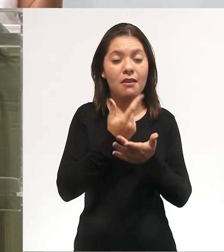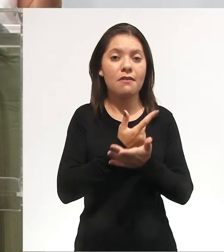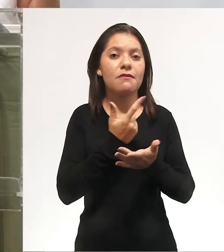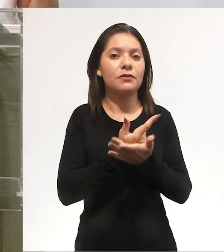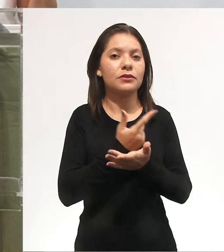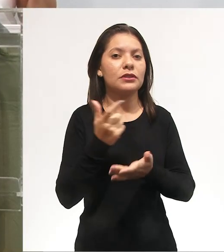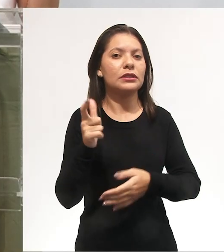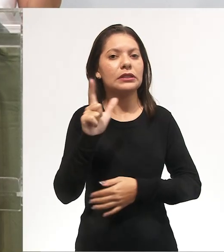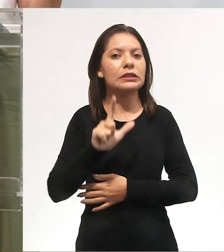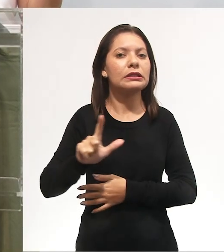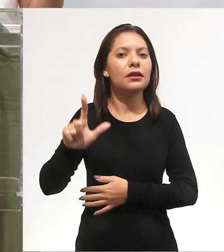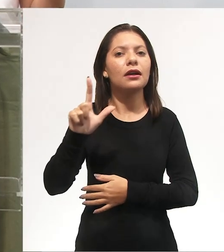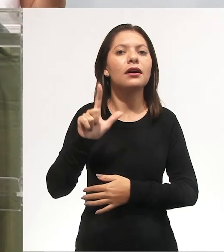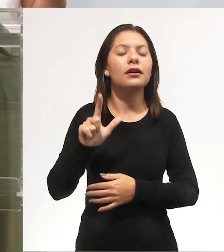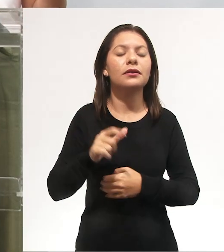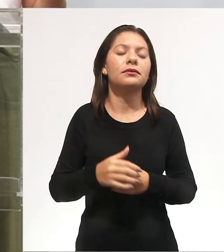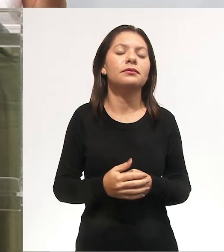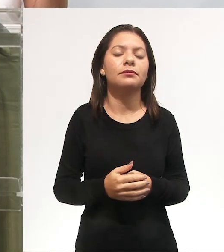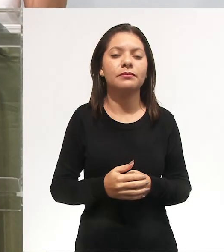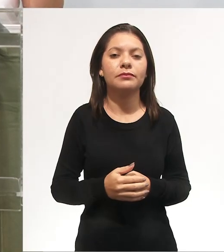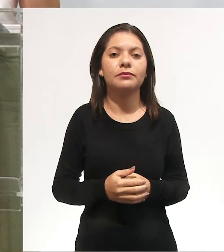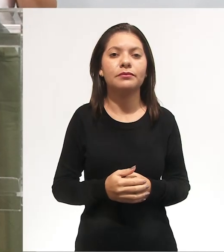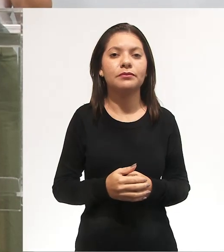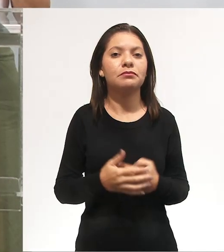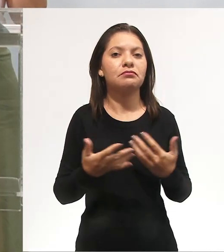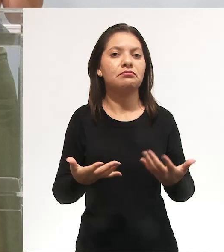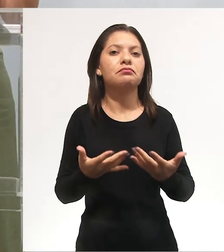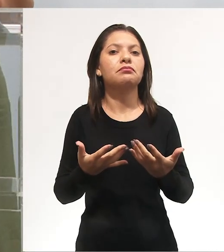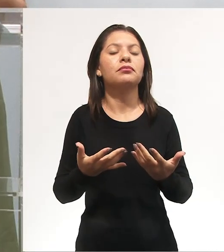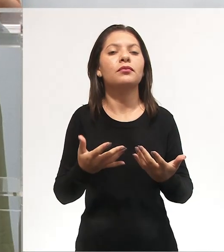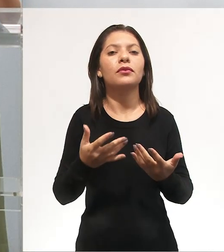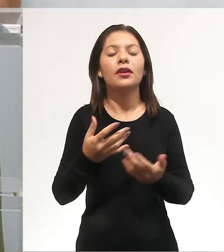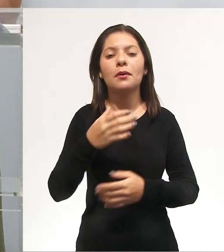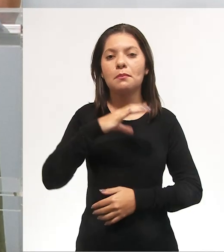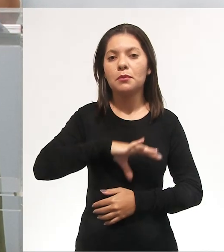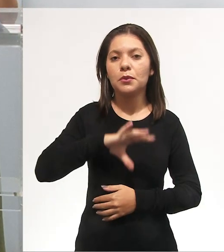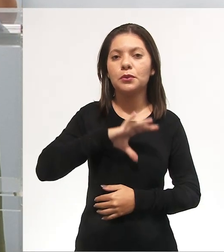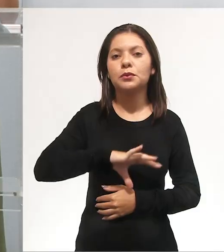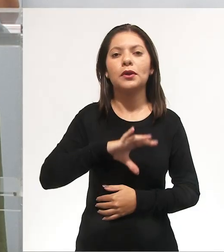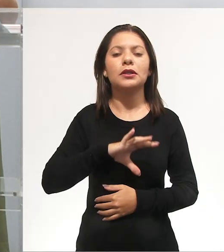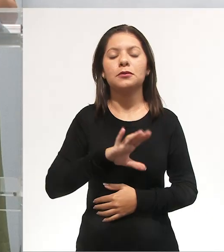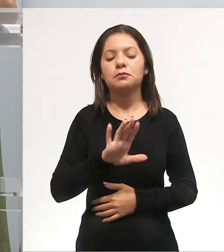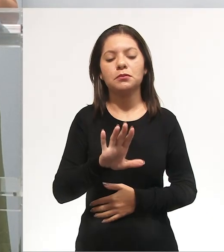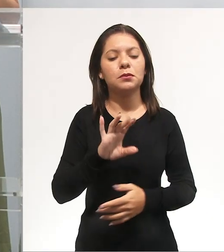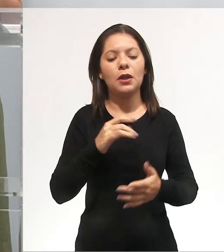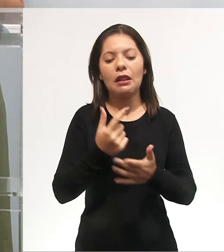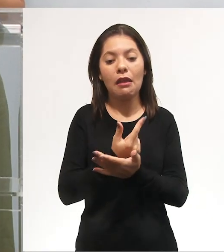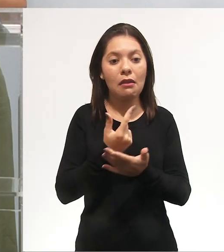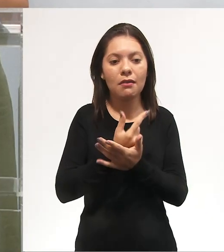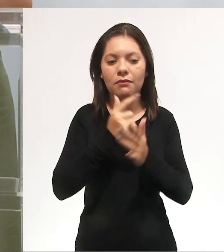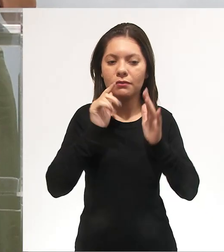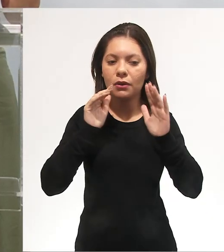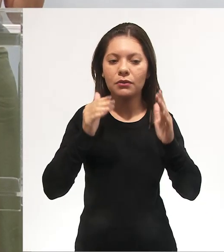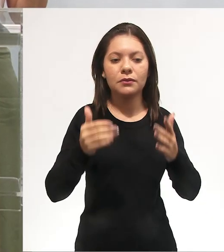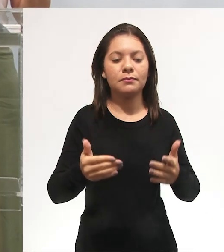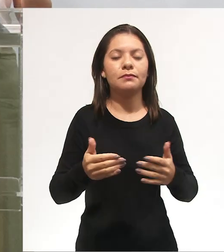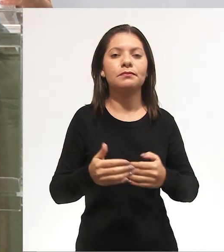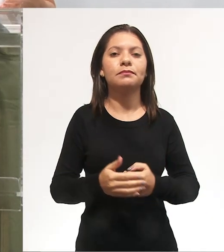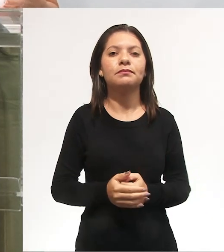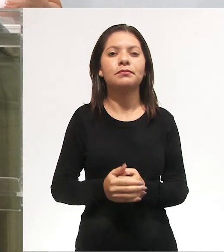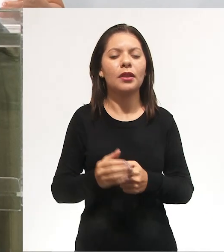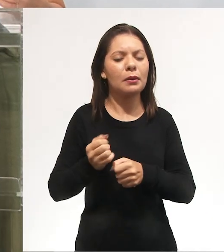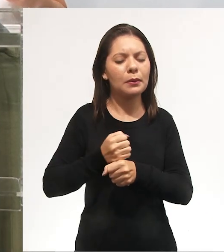literários. Então, era nessa perspectiva que a língua portuguesa era trabalhada. Quando chegou os